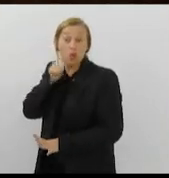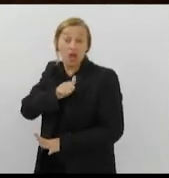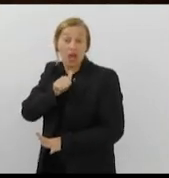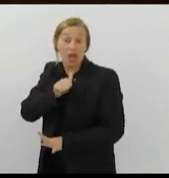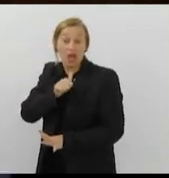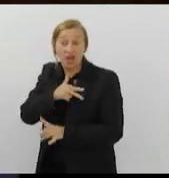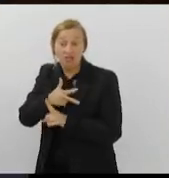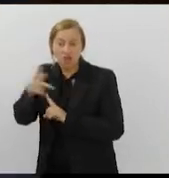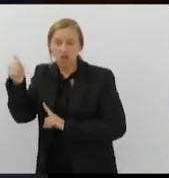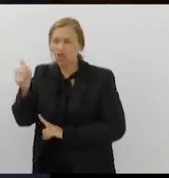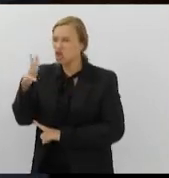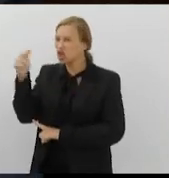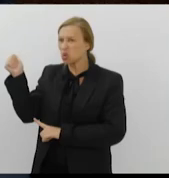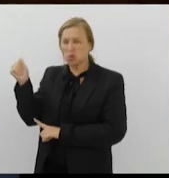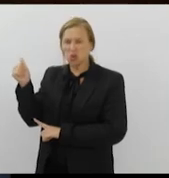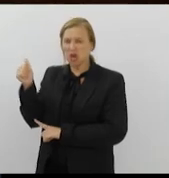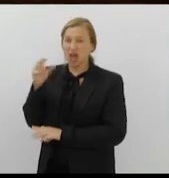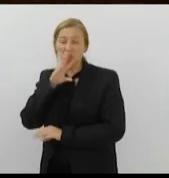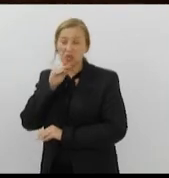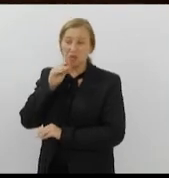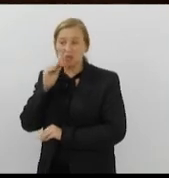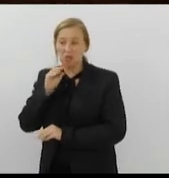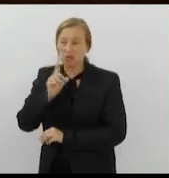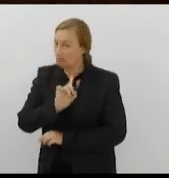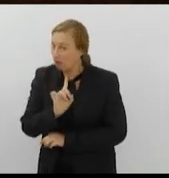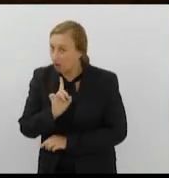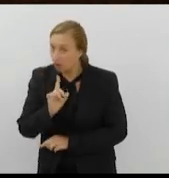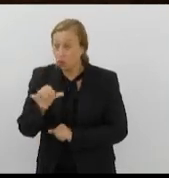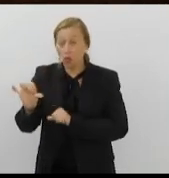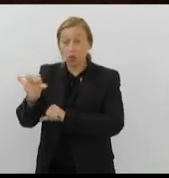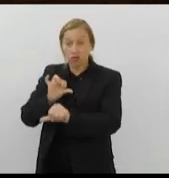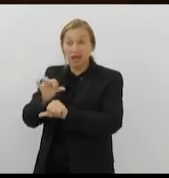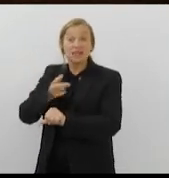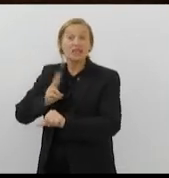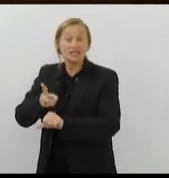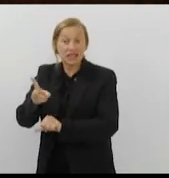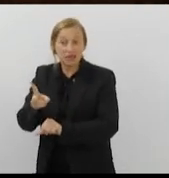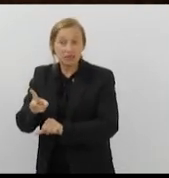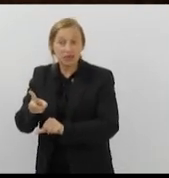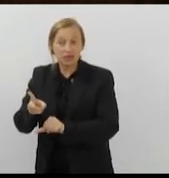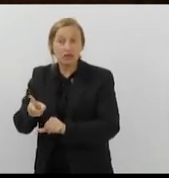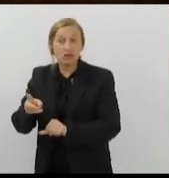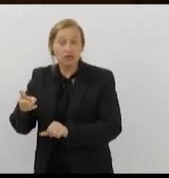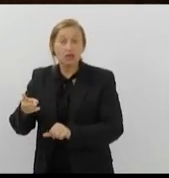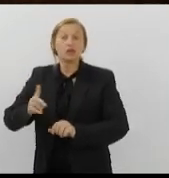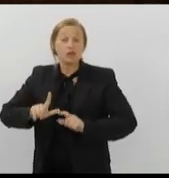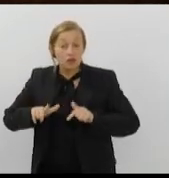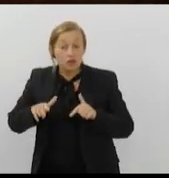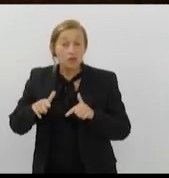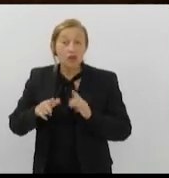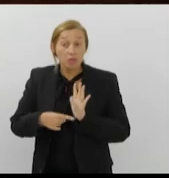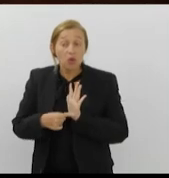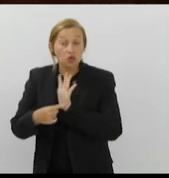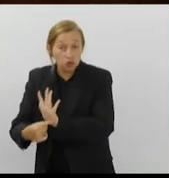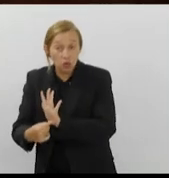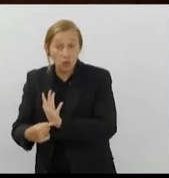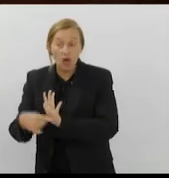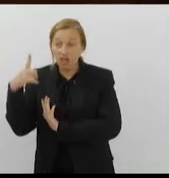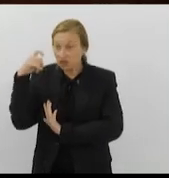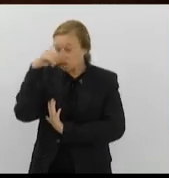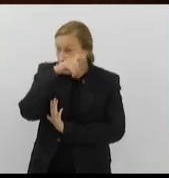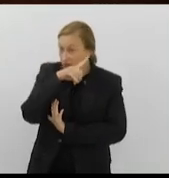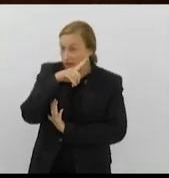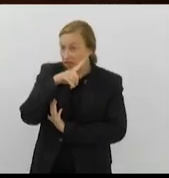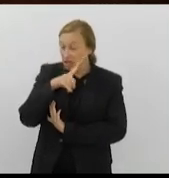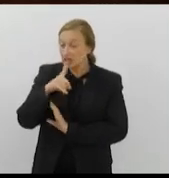vitimizou. Muito pelo contrário, sempre encarou as dificuldades que a vida lhe impôs com